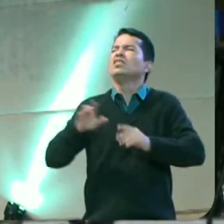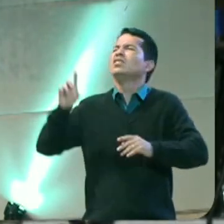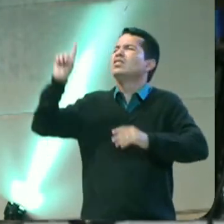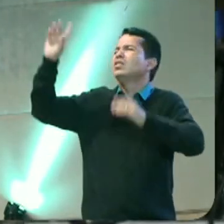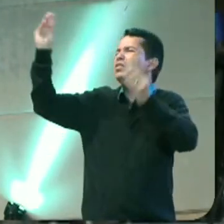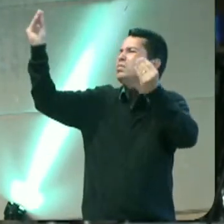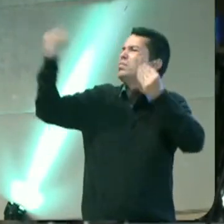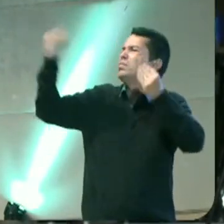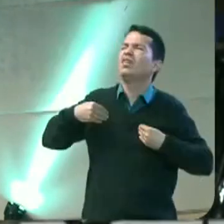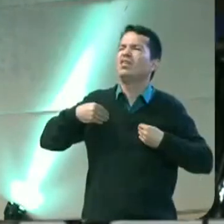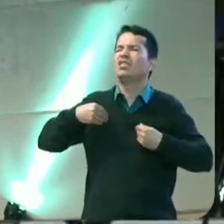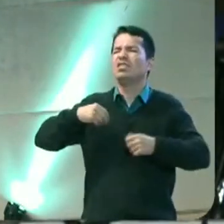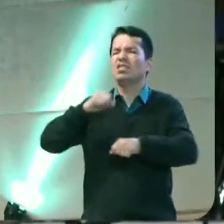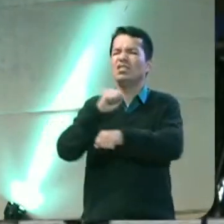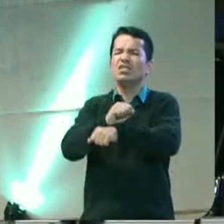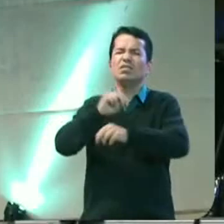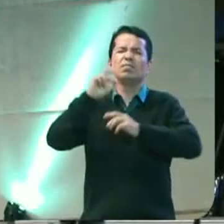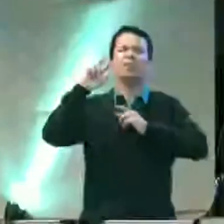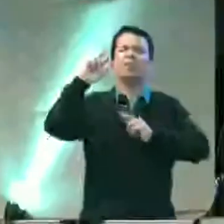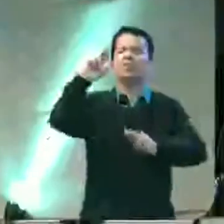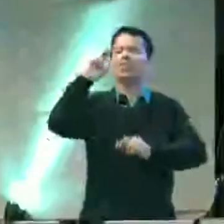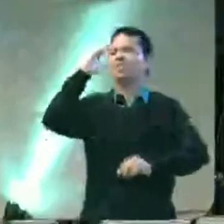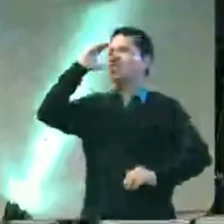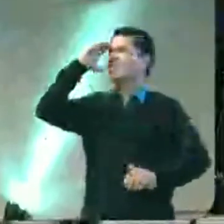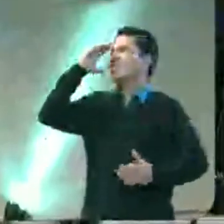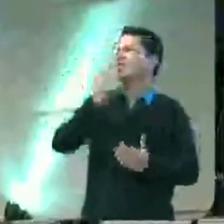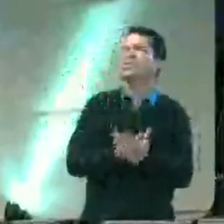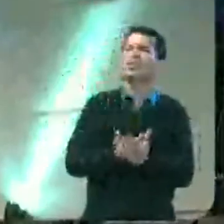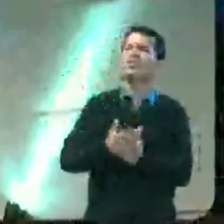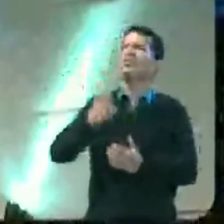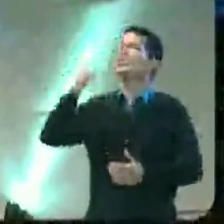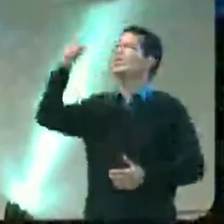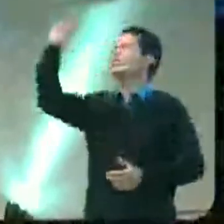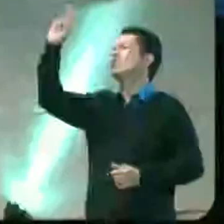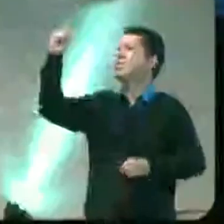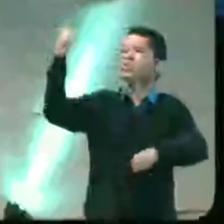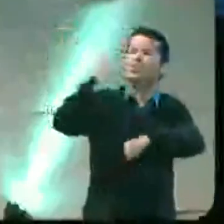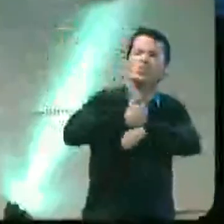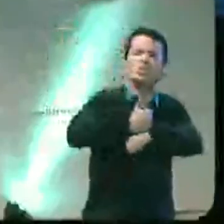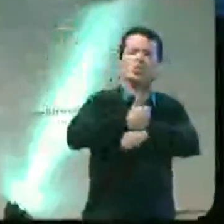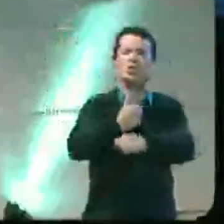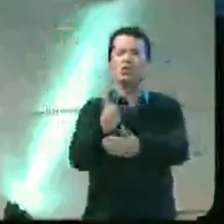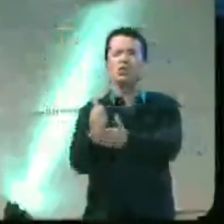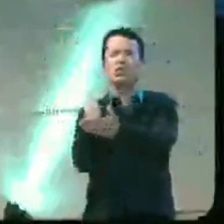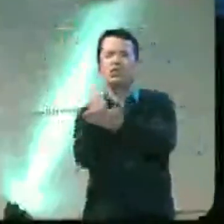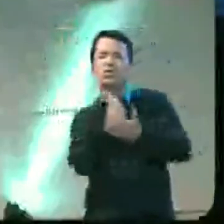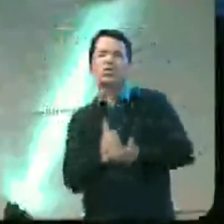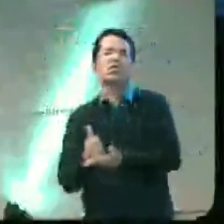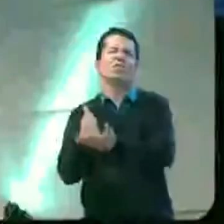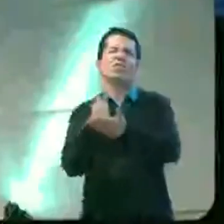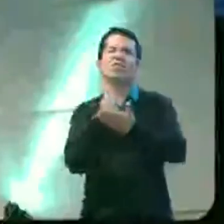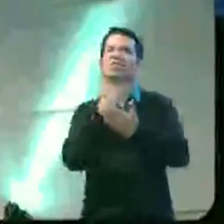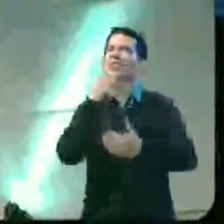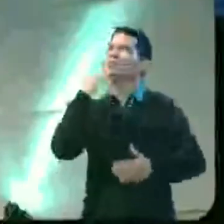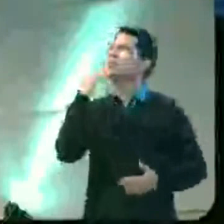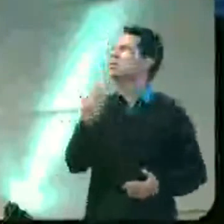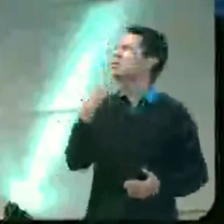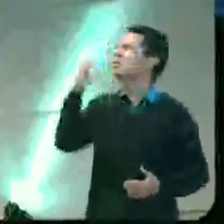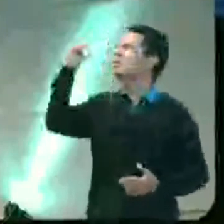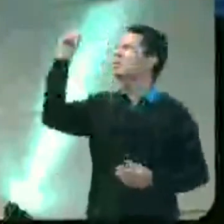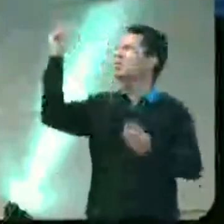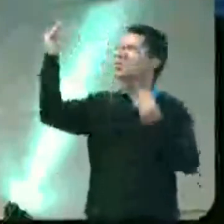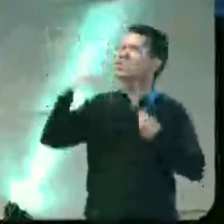essa certeza na tua soberania, no teu controle. Eu também quero te pedir, Deus, mais fé. Nos dá fé,